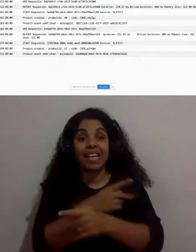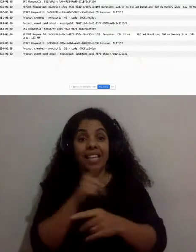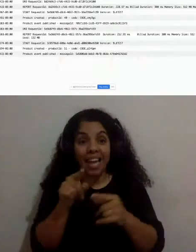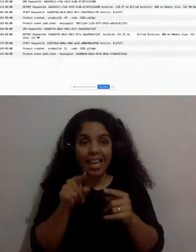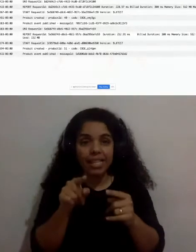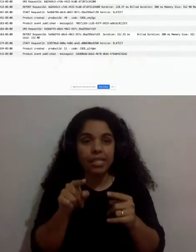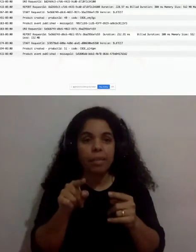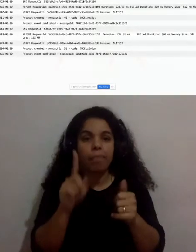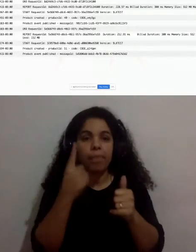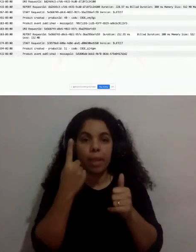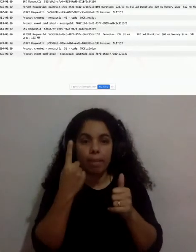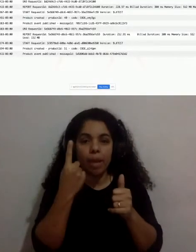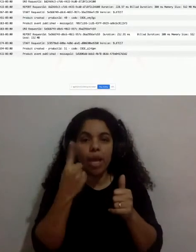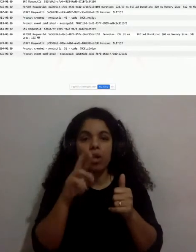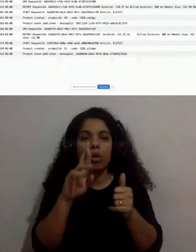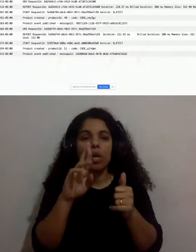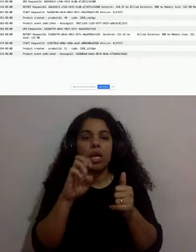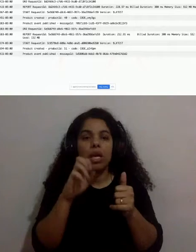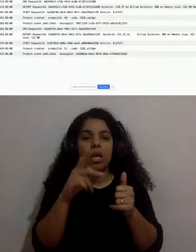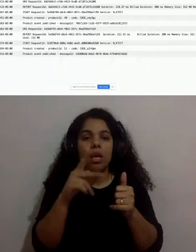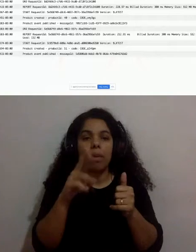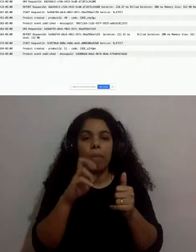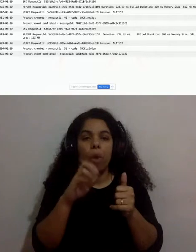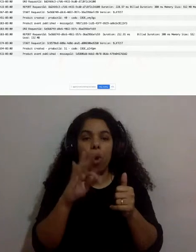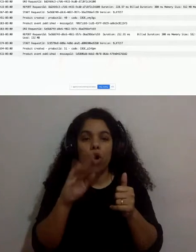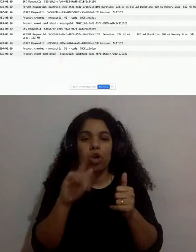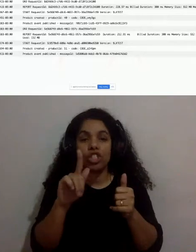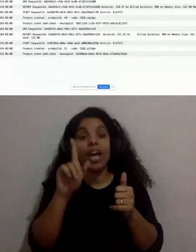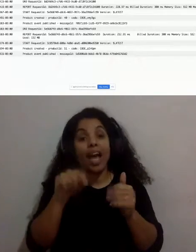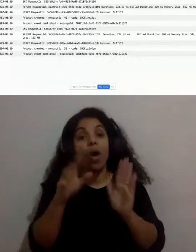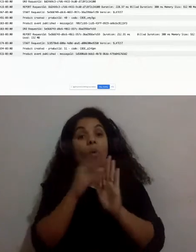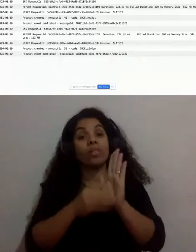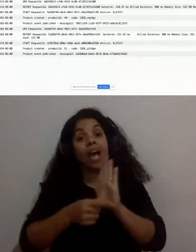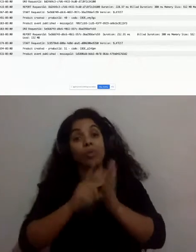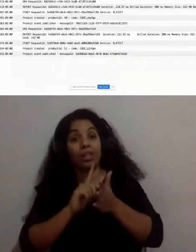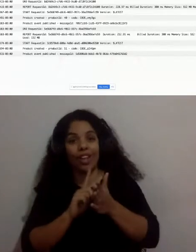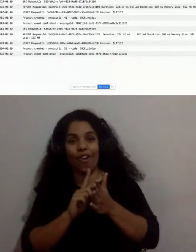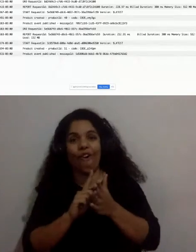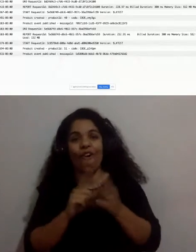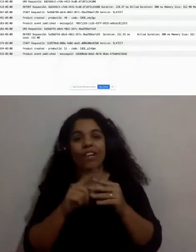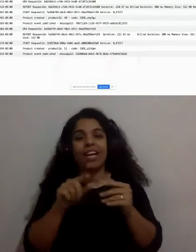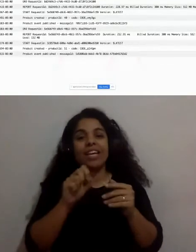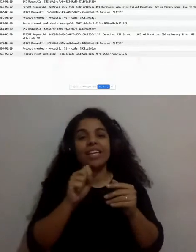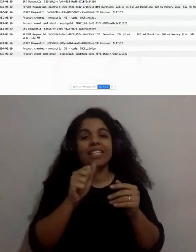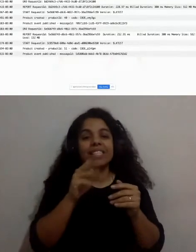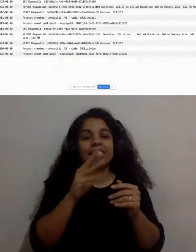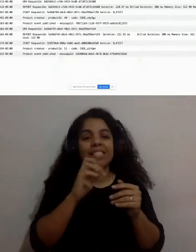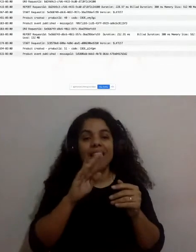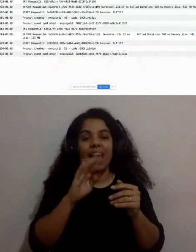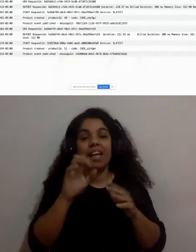esse primeiro aqui, o report, é de um dado anterior. Vamos começar aqui, ó, o start. Eu passei